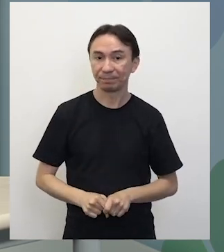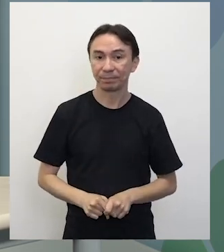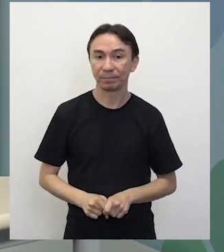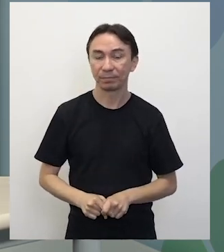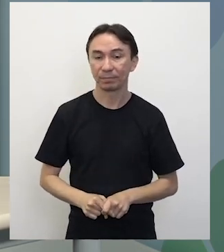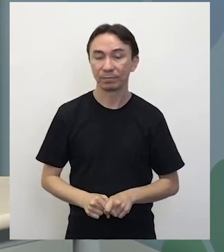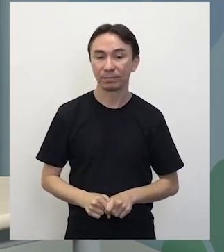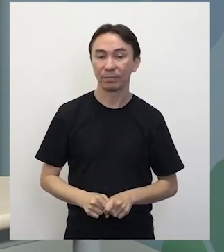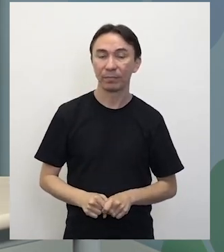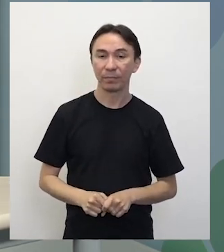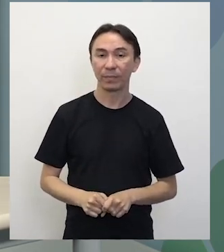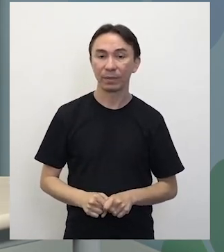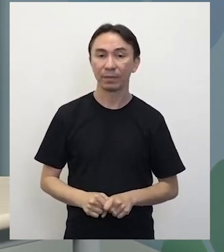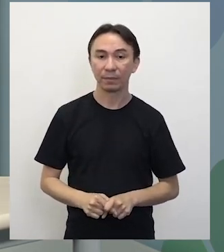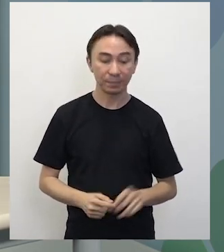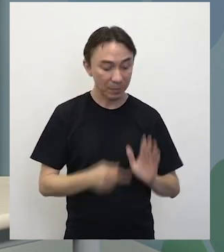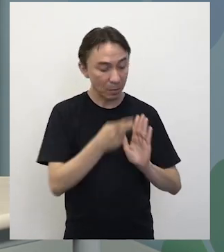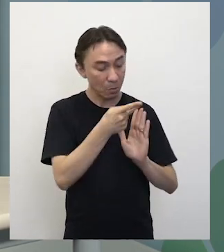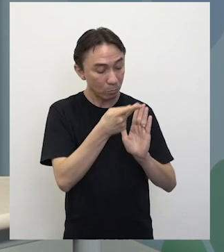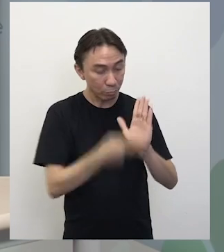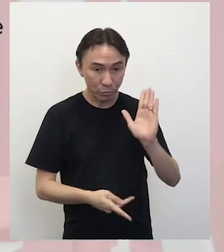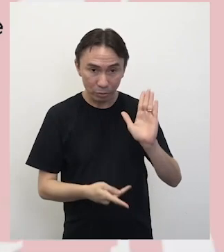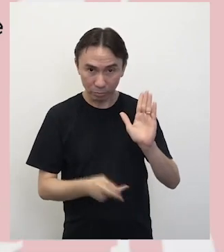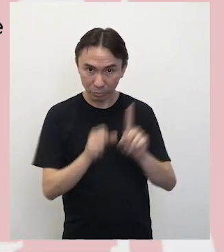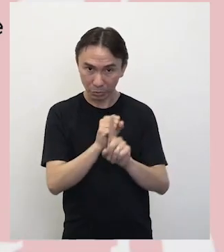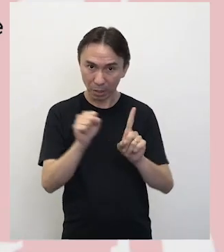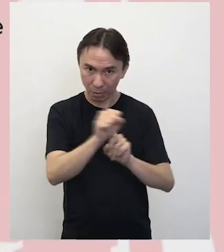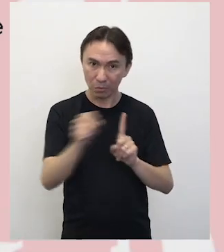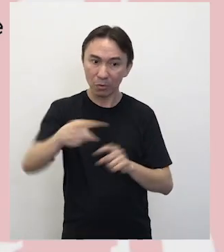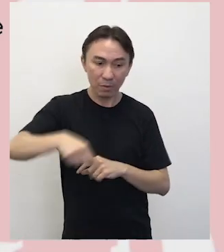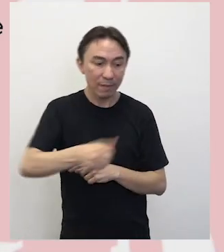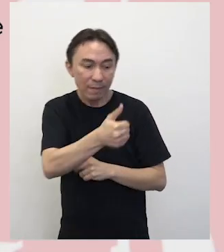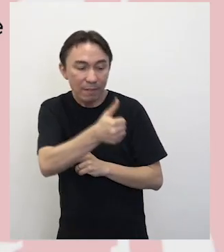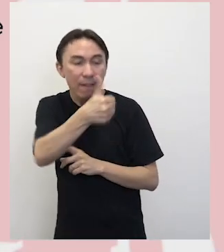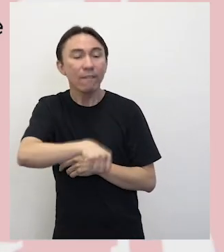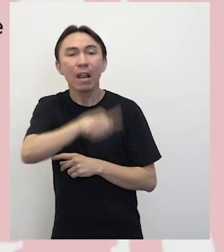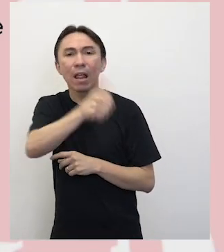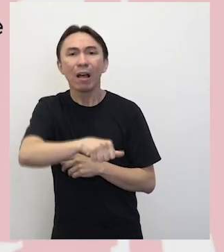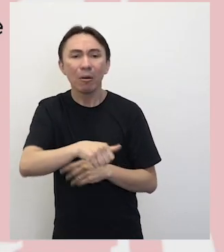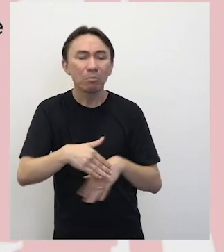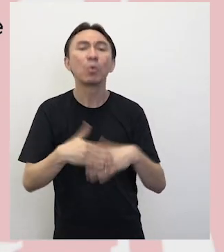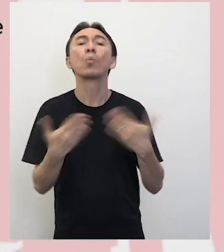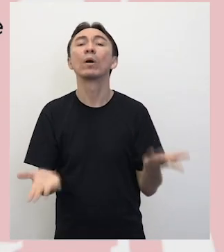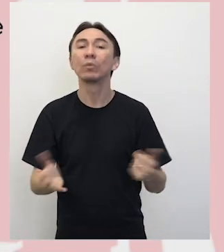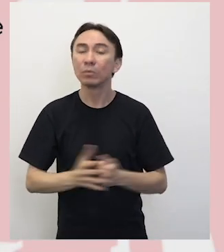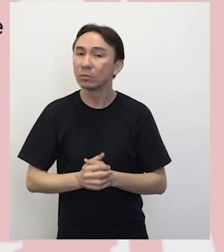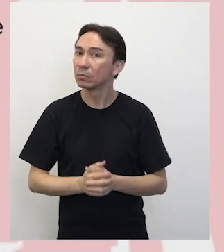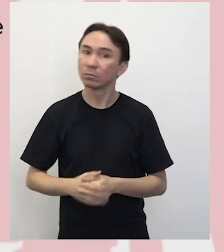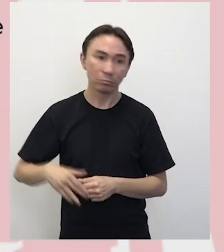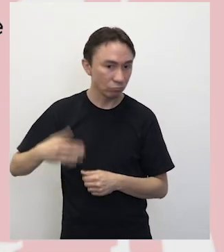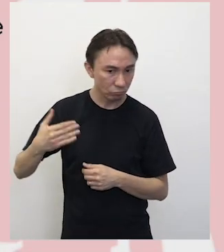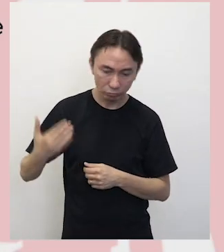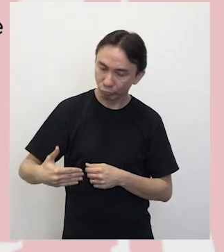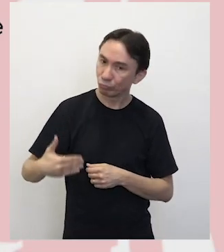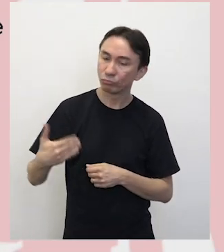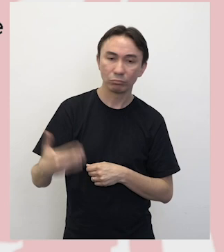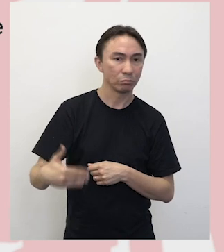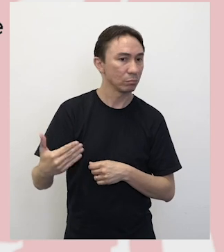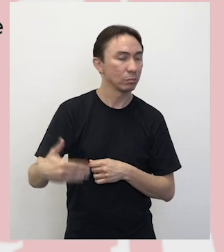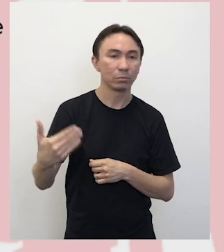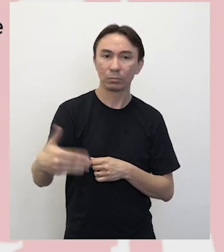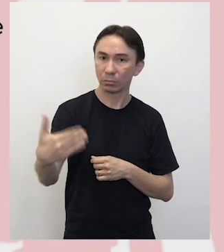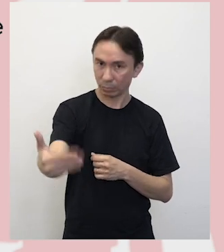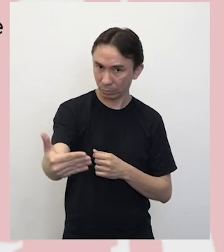nosso projeto social? A todo momento, periodicamente, conforme estabelecido pela equipe